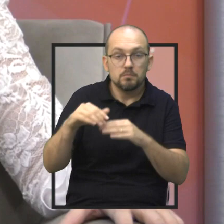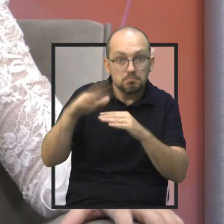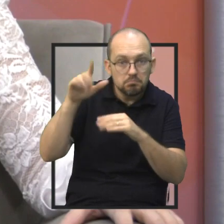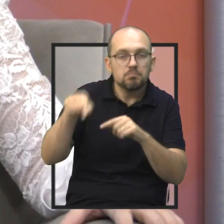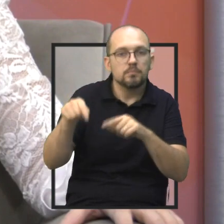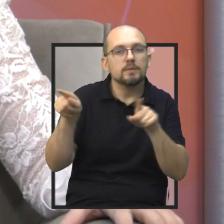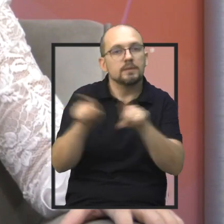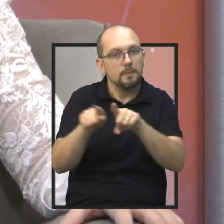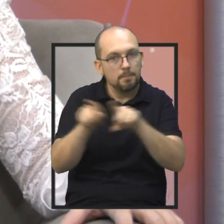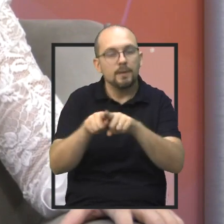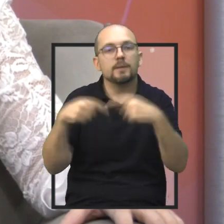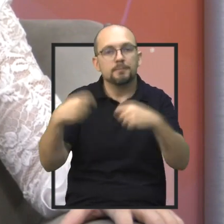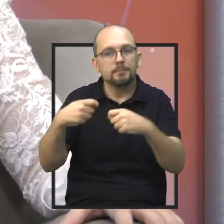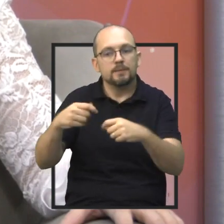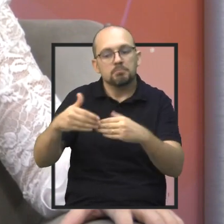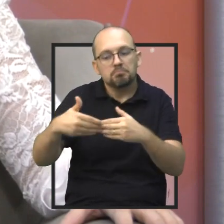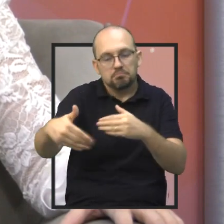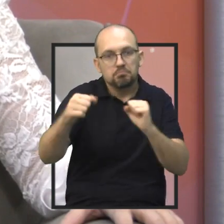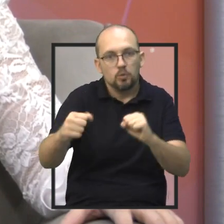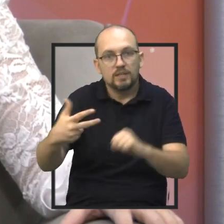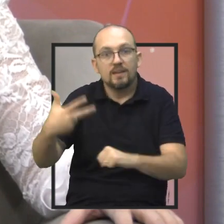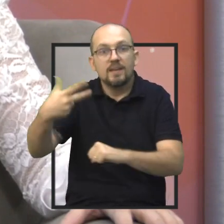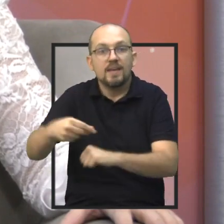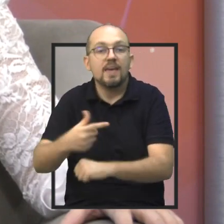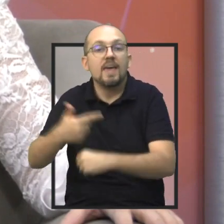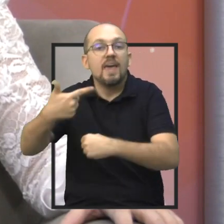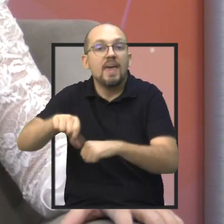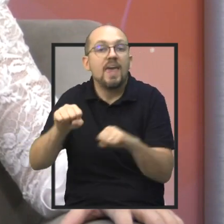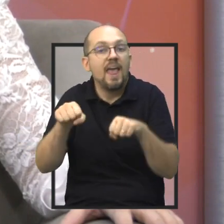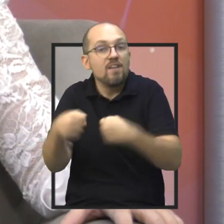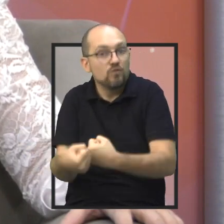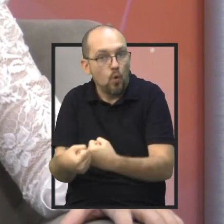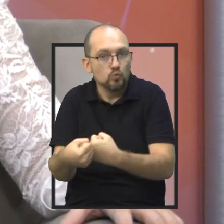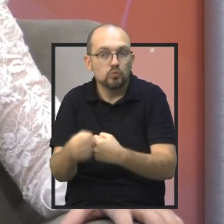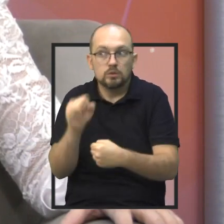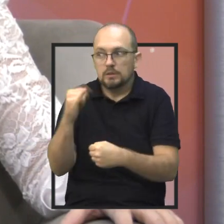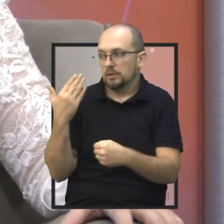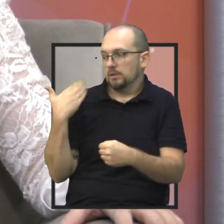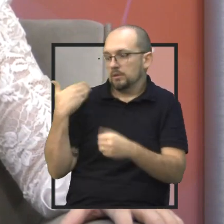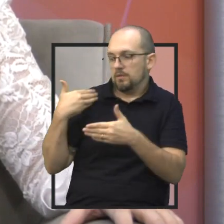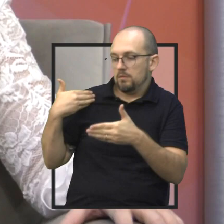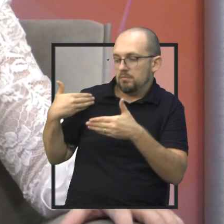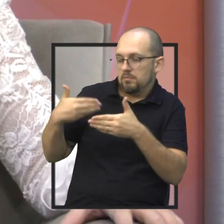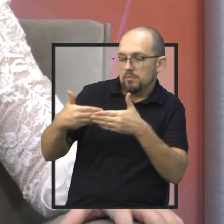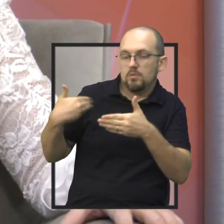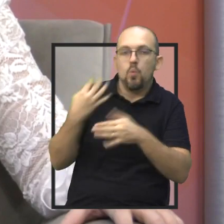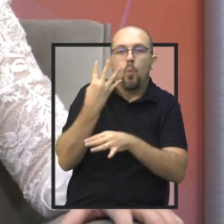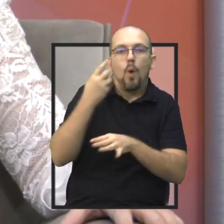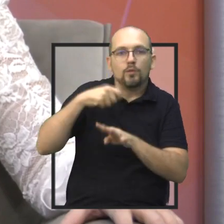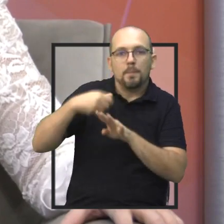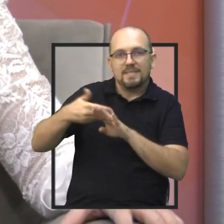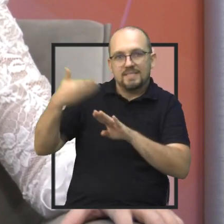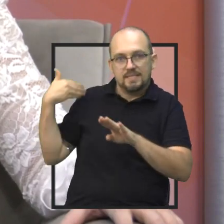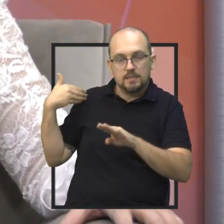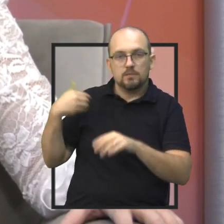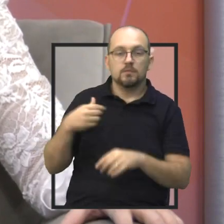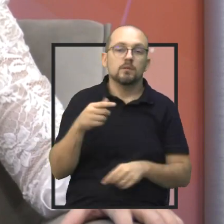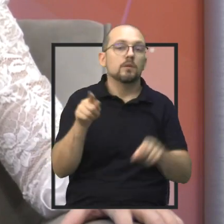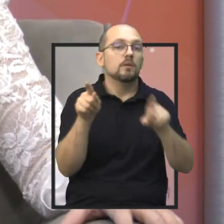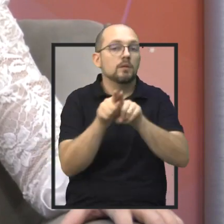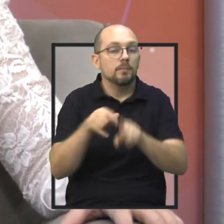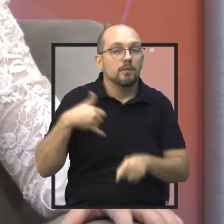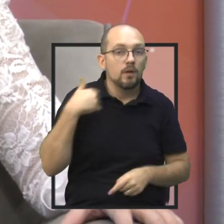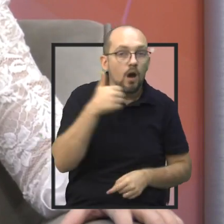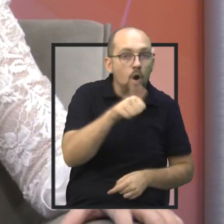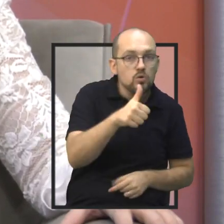recomendação de reforço, desde que tenha feito pelo menos 4 meses da vacinação. Assim como de 11 a 17,